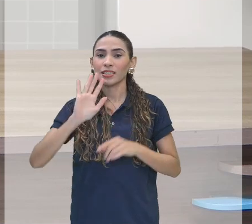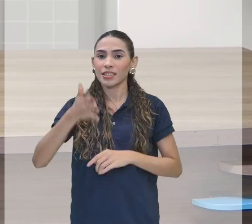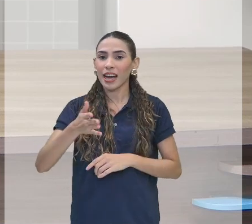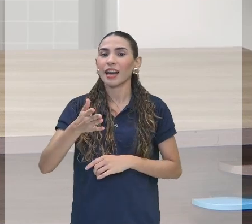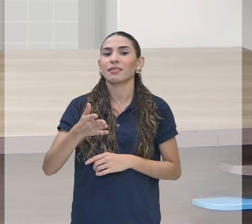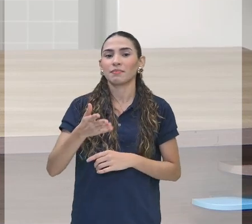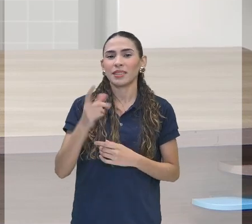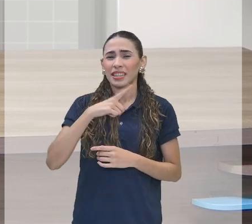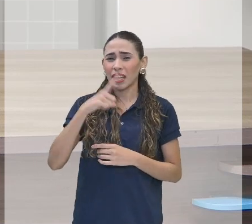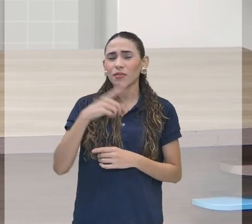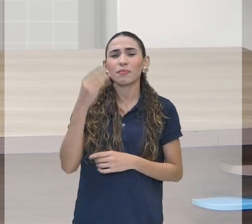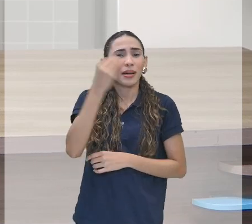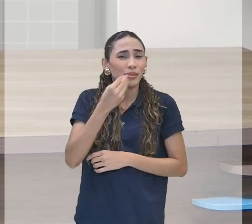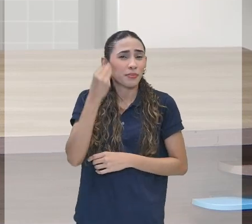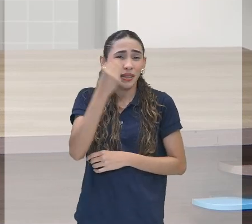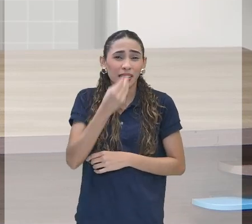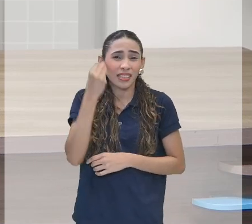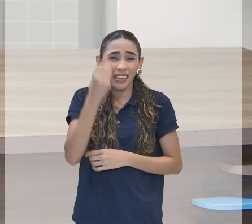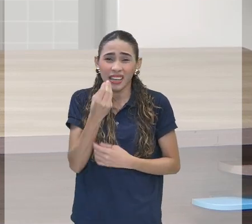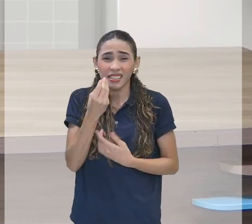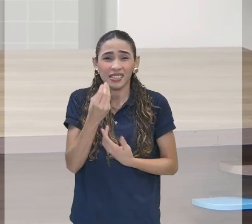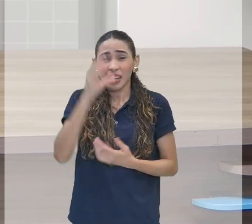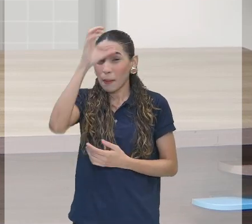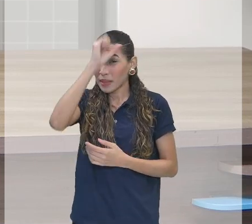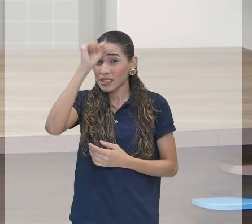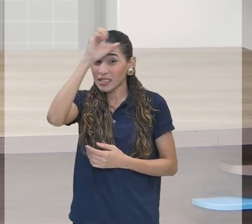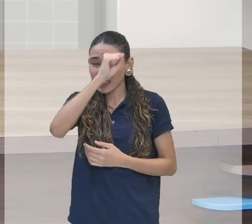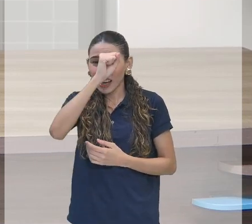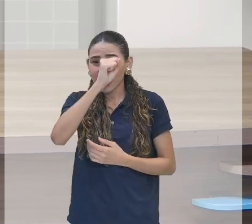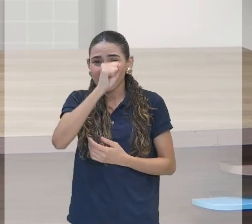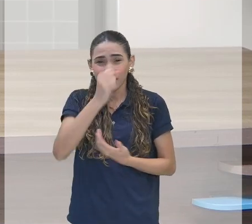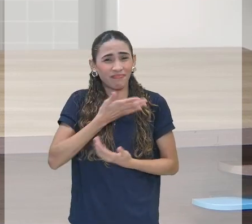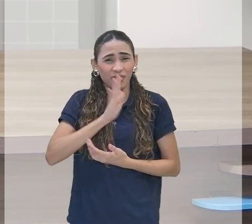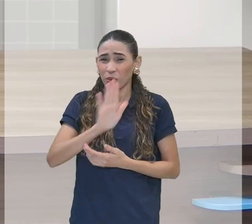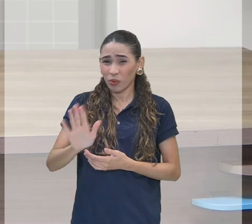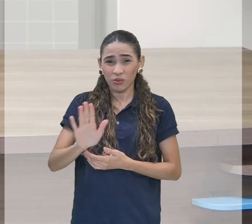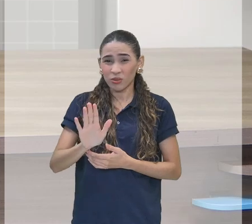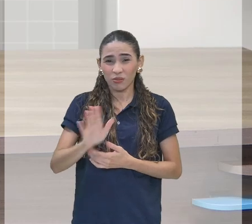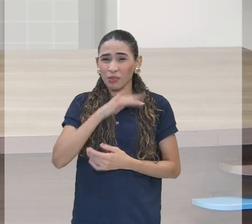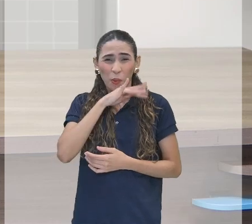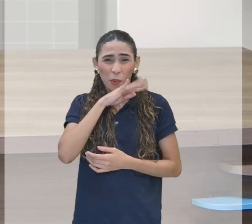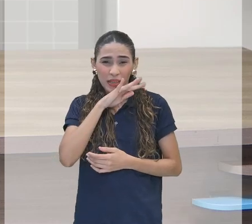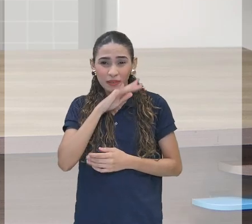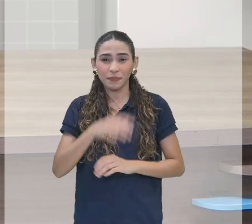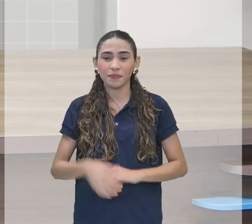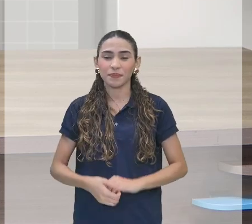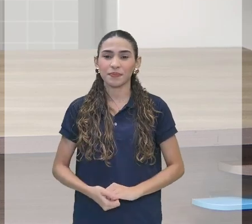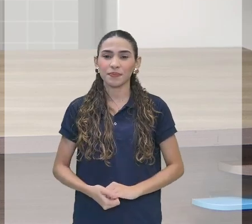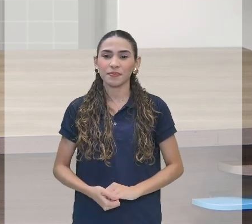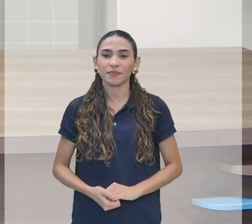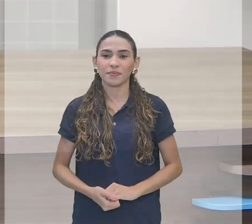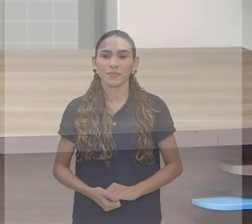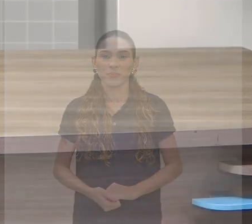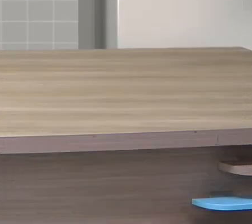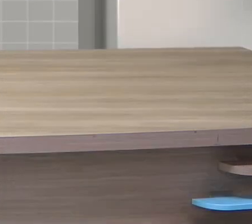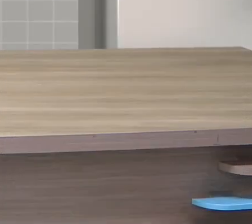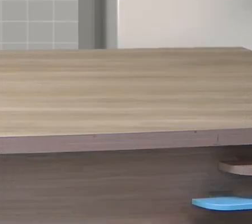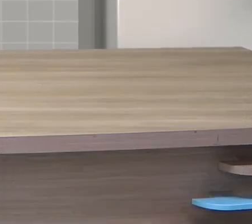ter passado por alguma experiência de aprendizagem que para ele não foi favorável. E ele acaba